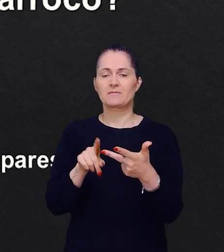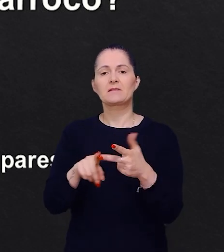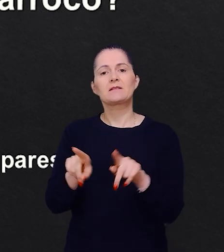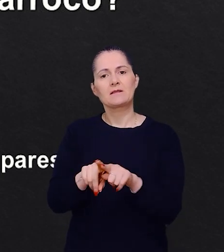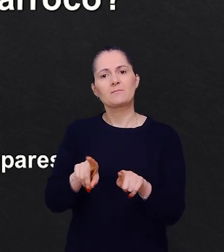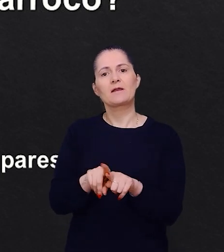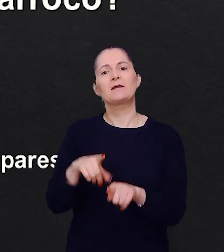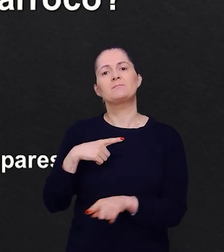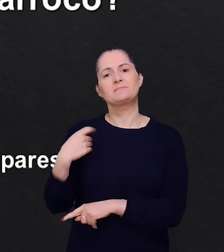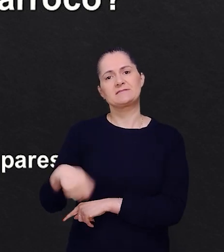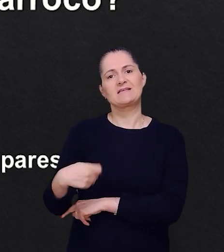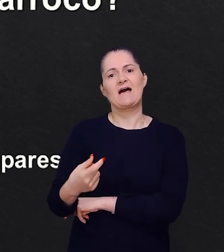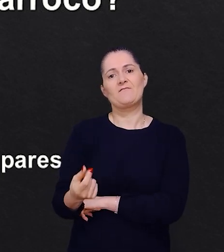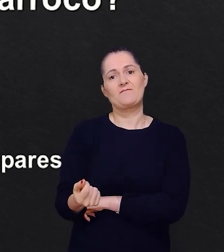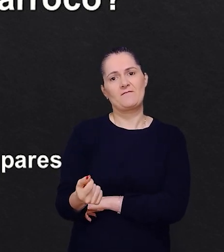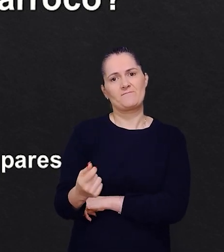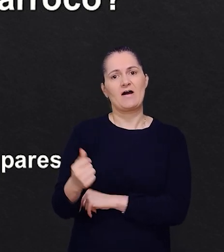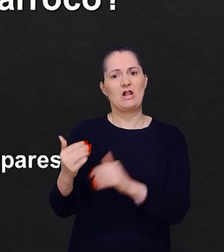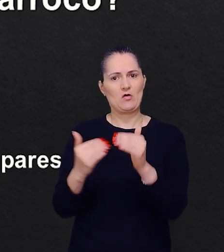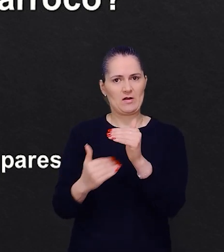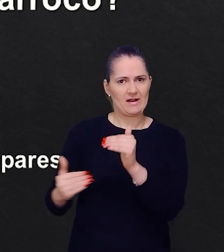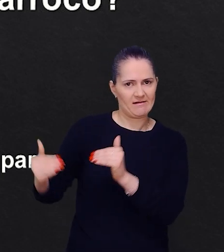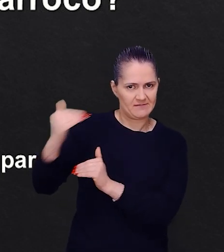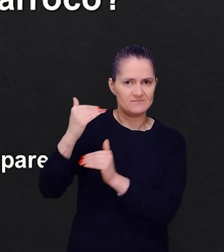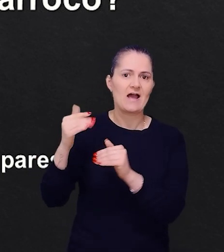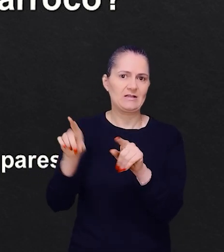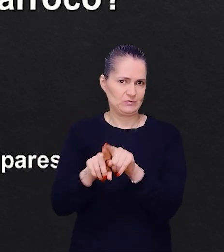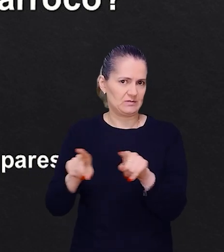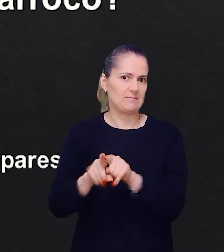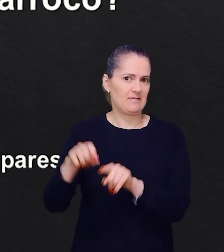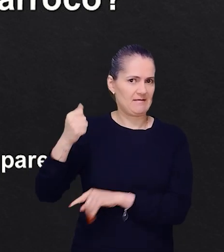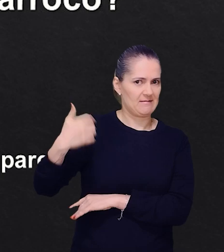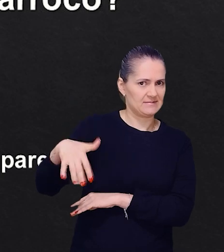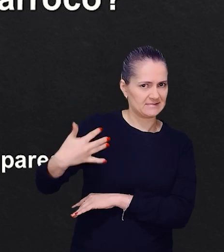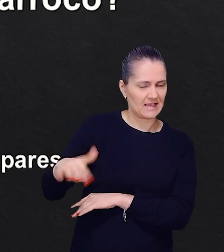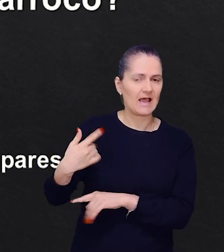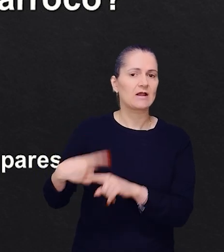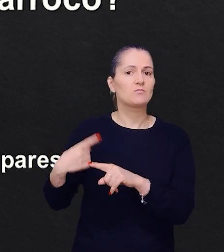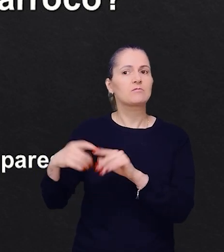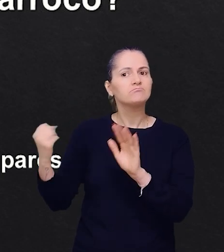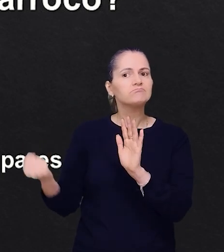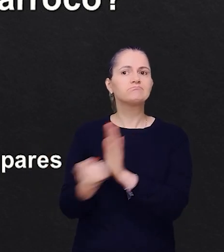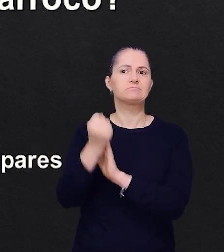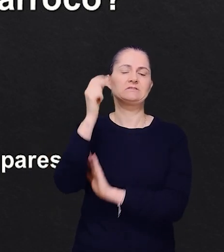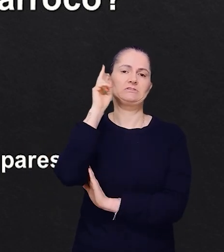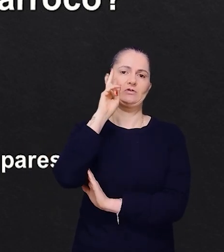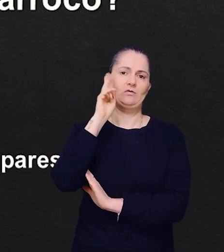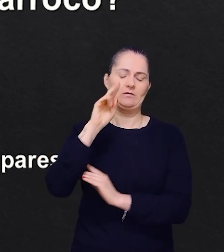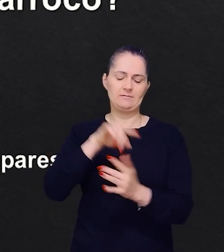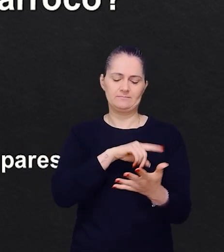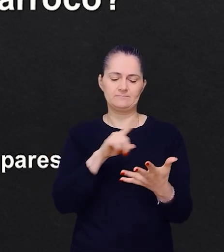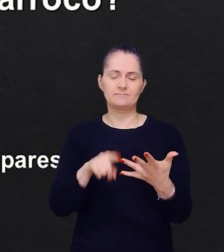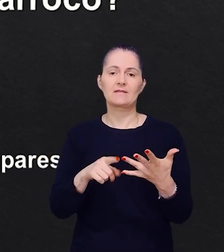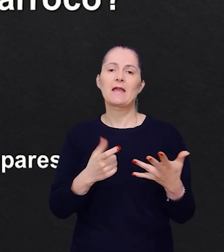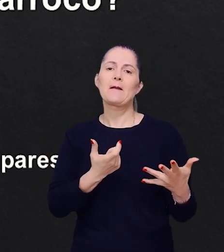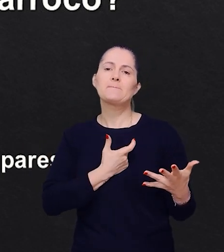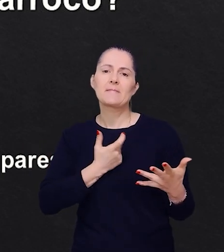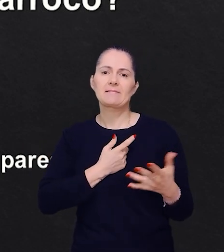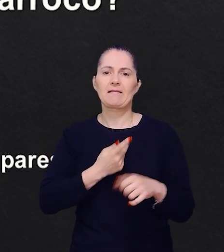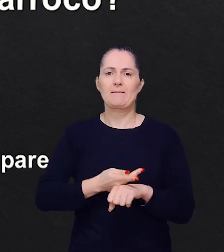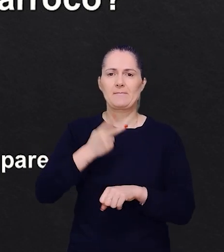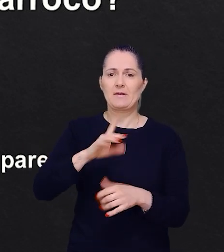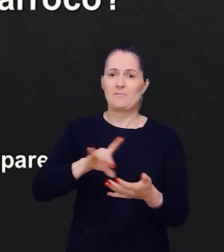elevados das suas produções para se destacar, então isso garantia também que eles pudessem entrar para a história. Medalhas ou